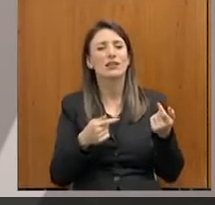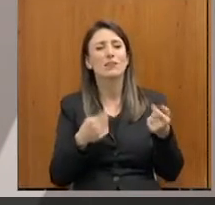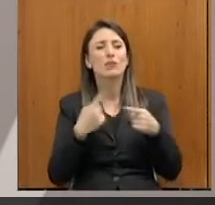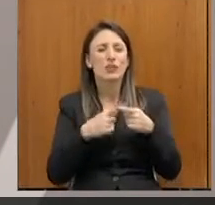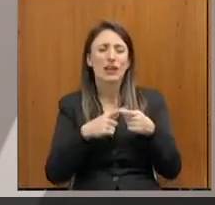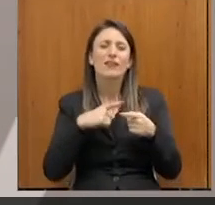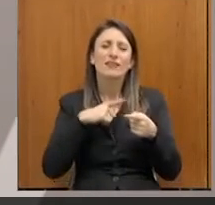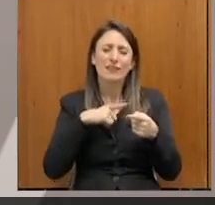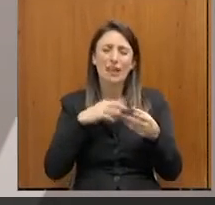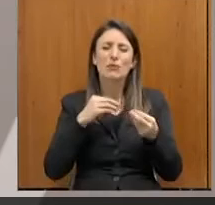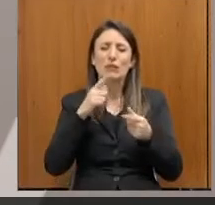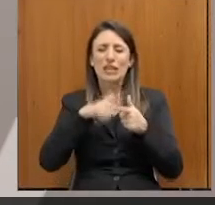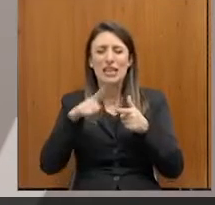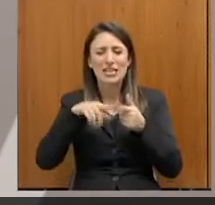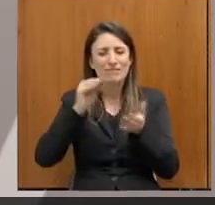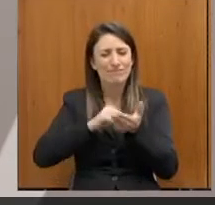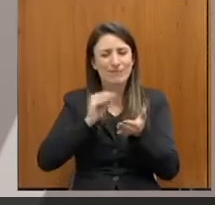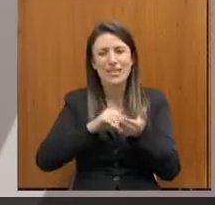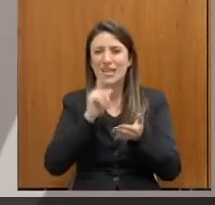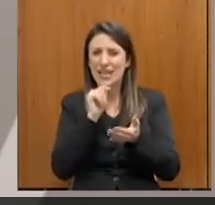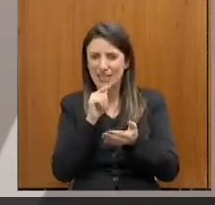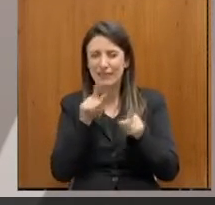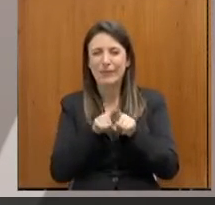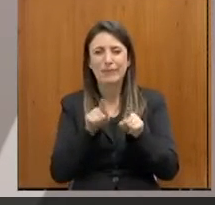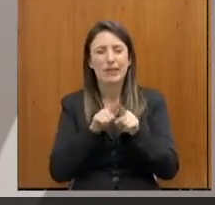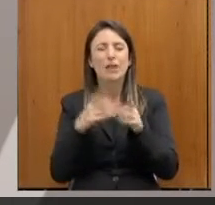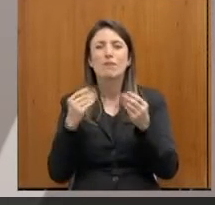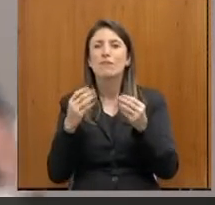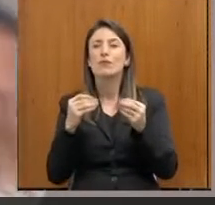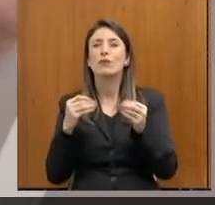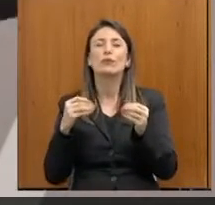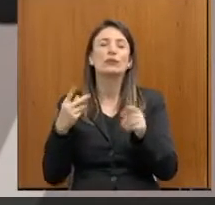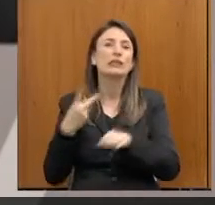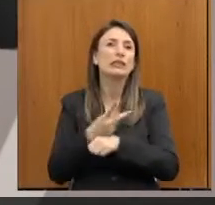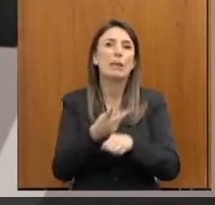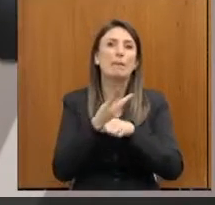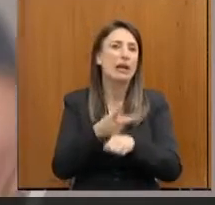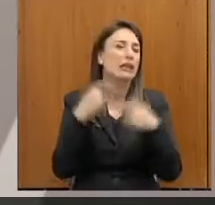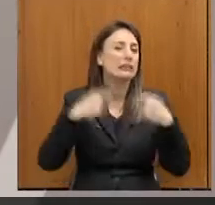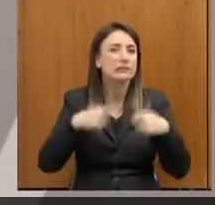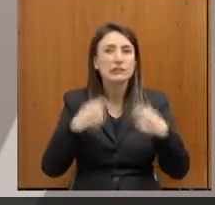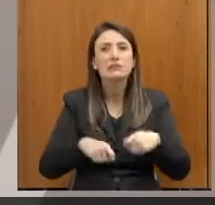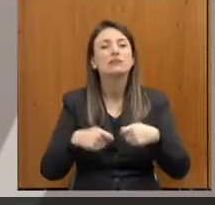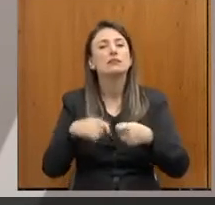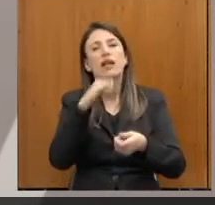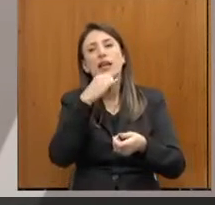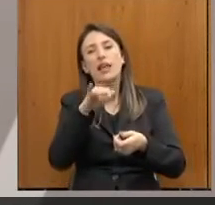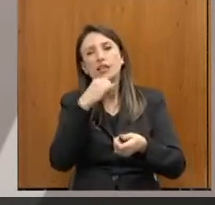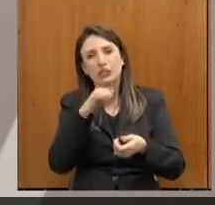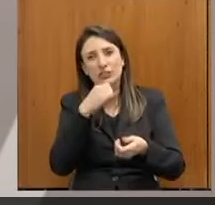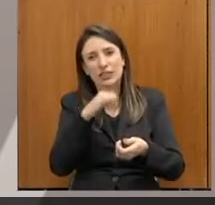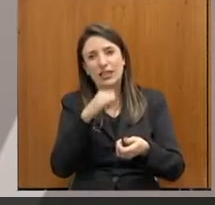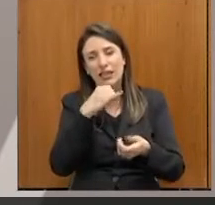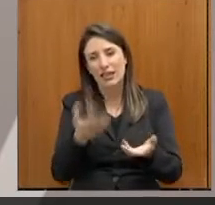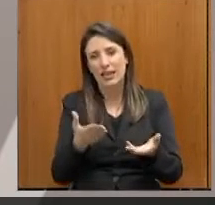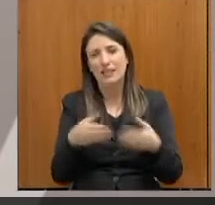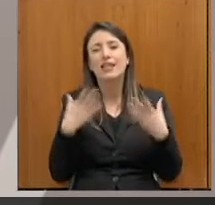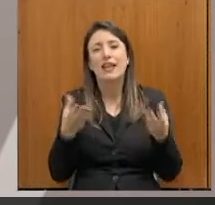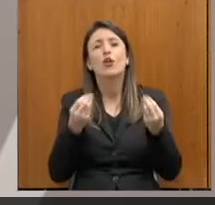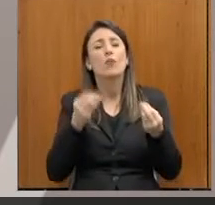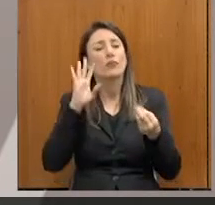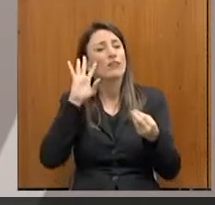hídrica e dessa demanda por energia elétrica crescente que a gente espera será muito mais crescente no futuro próximo